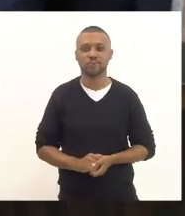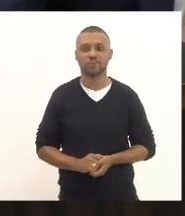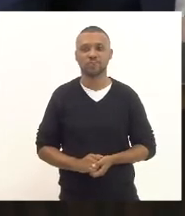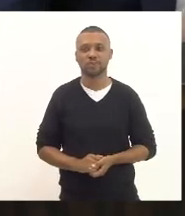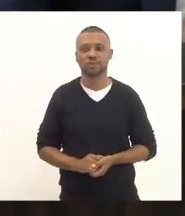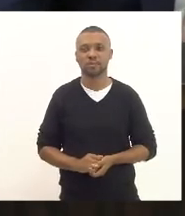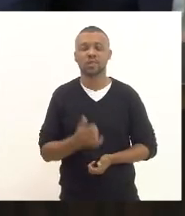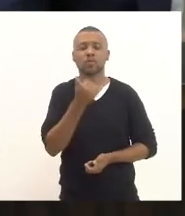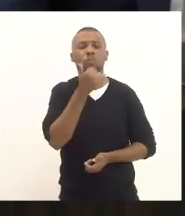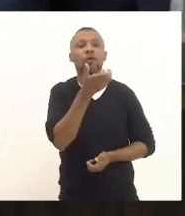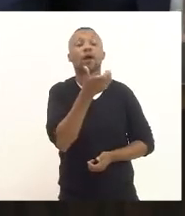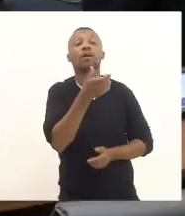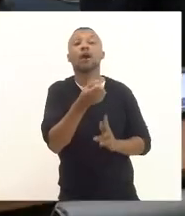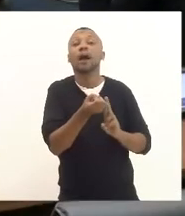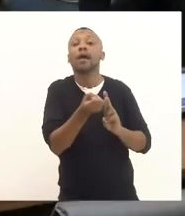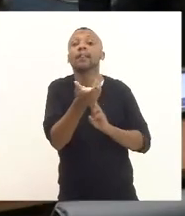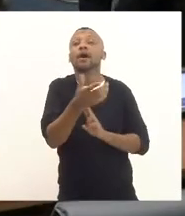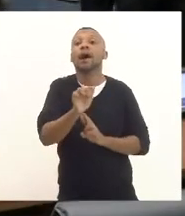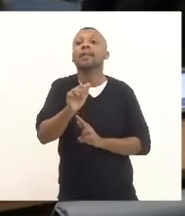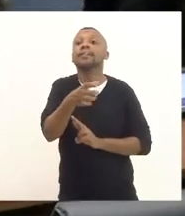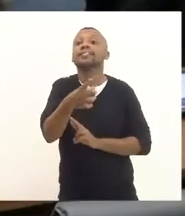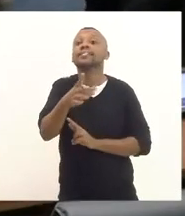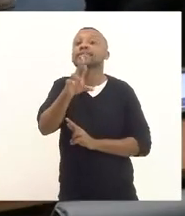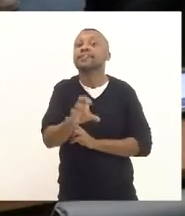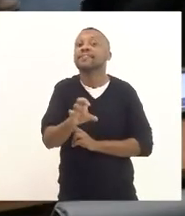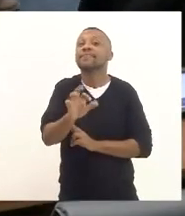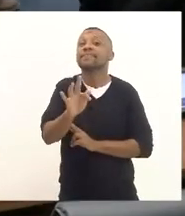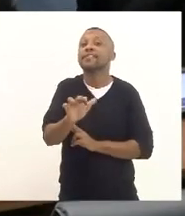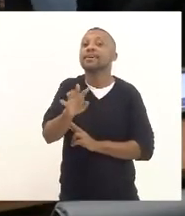relatam Alexandre Freitas a